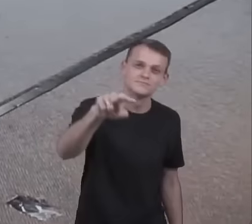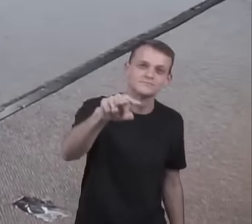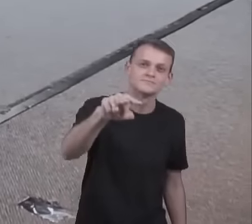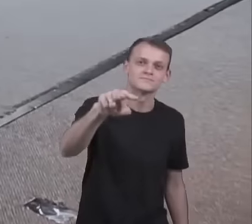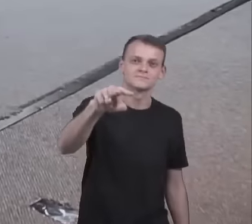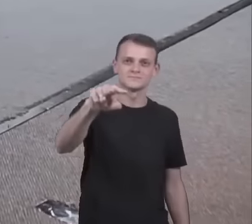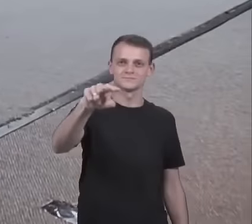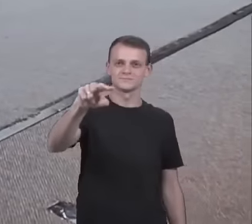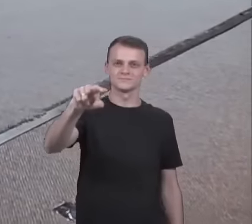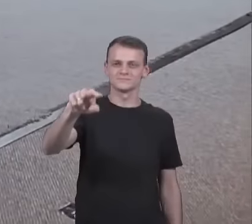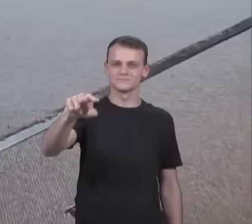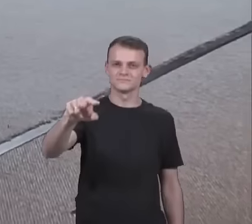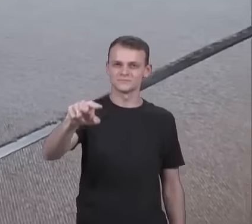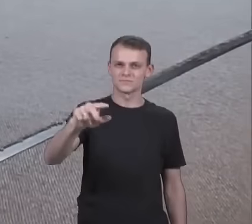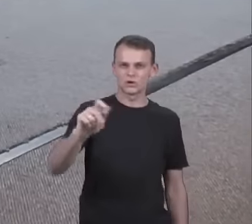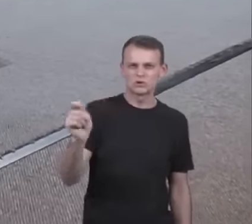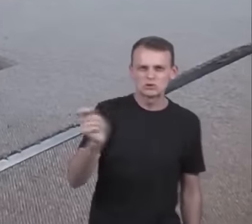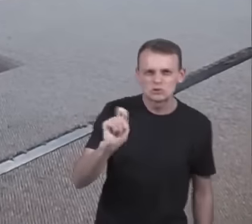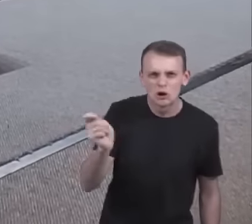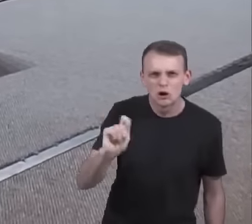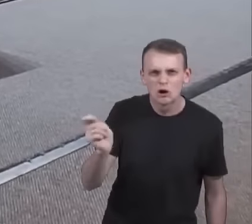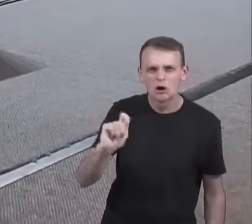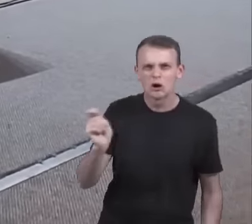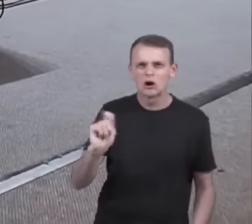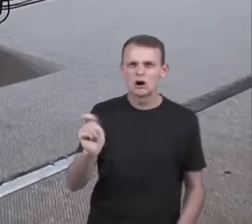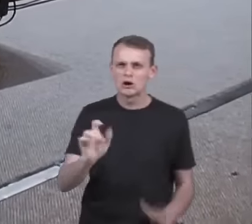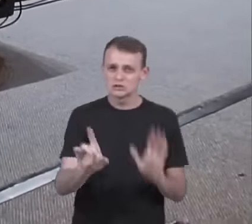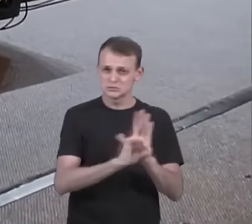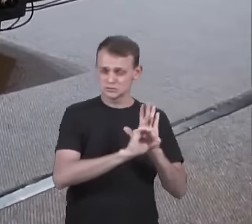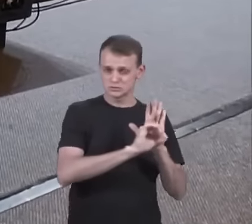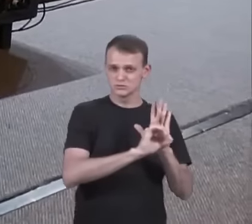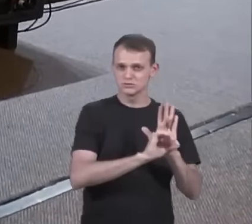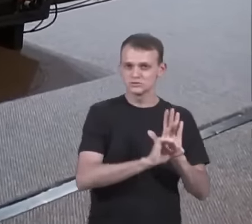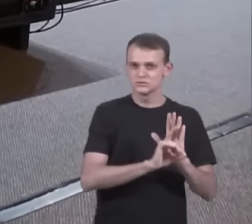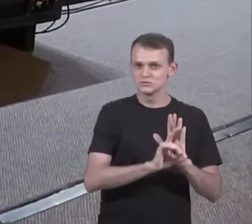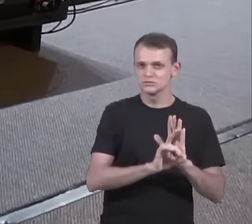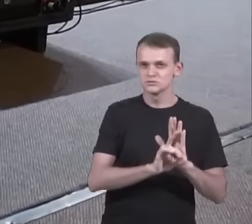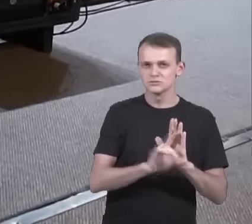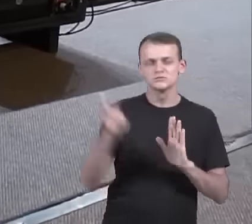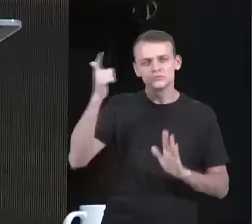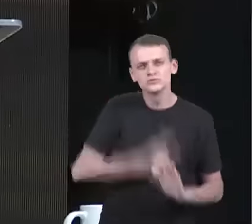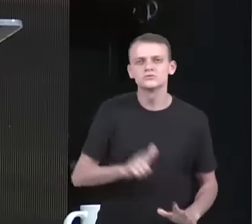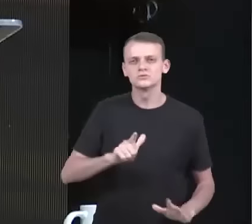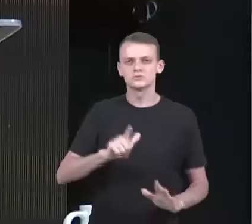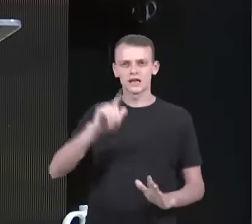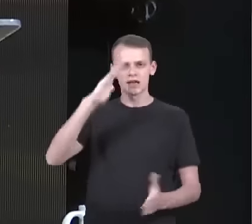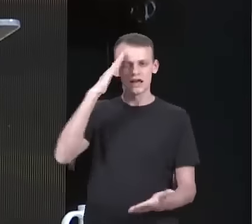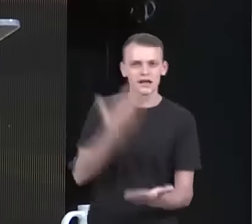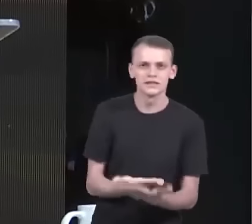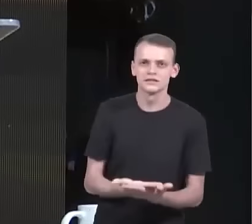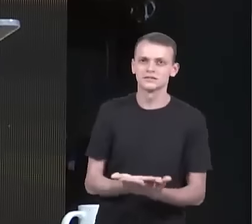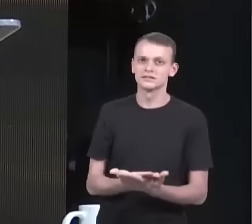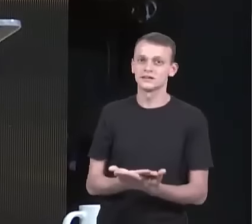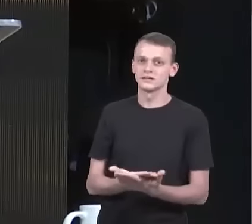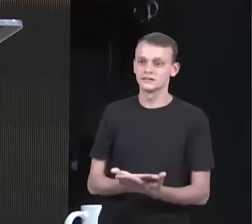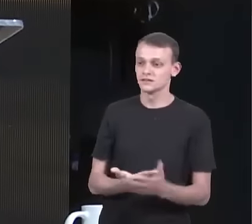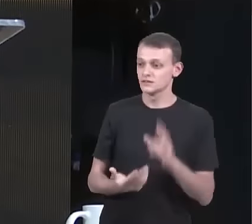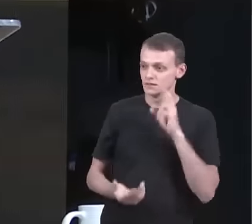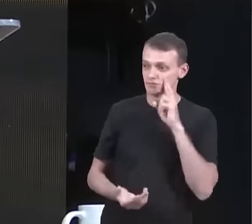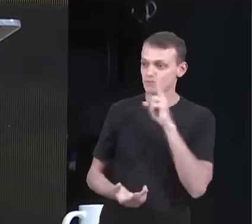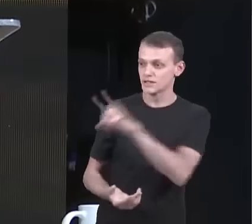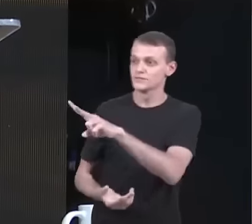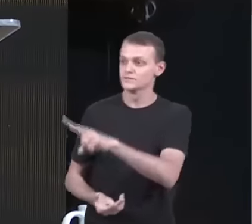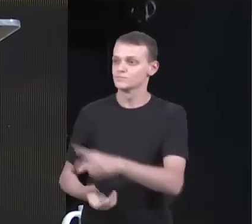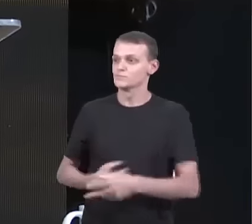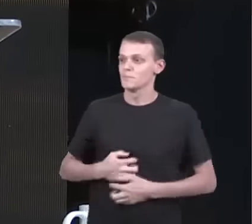Um drogado continua sendo um viciado até que olhe para a droga na sua cara e diga não. Assim